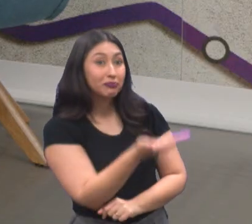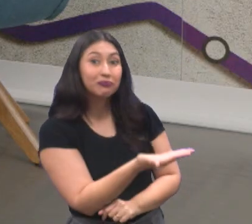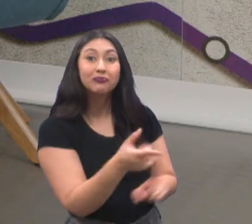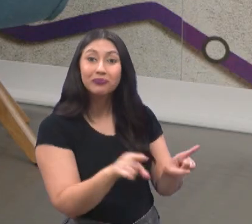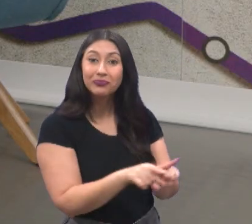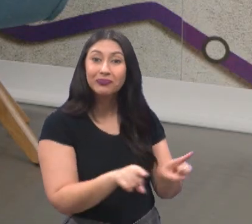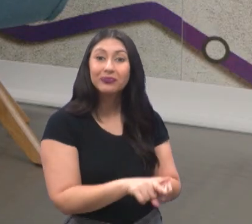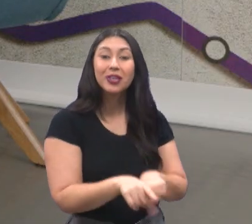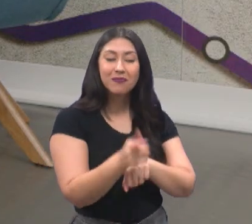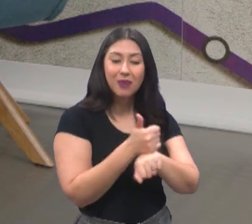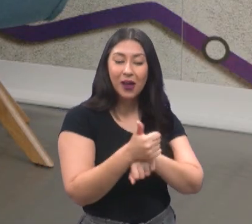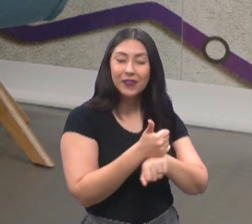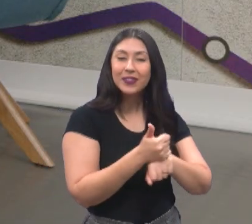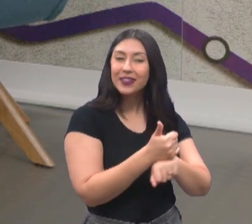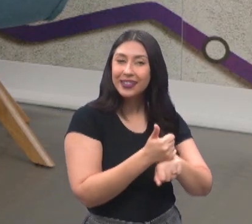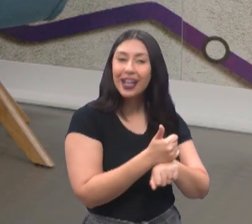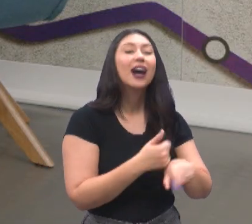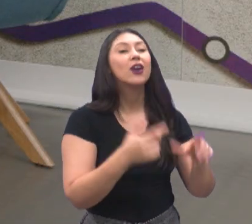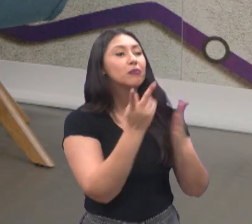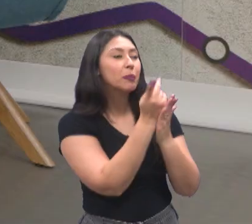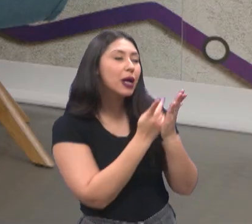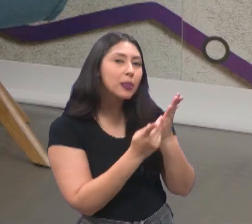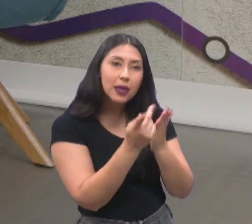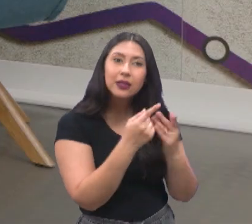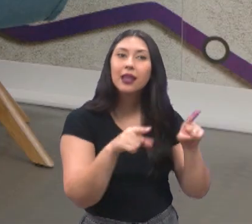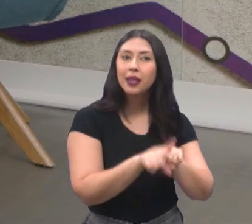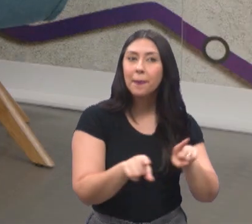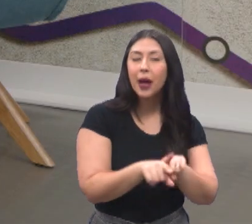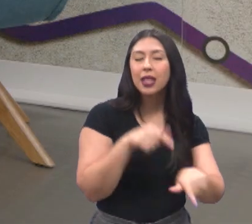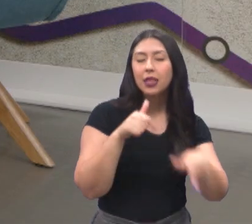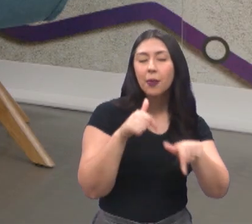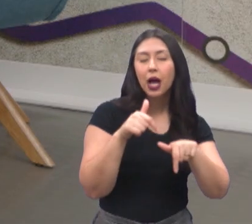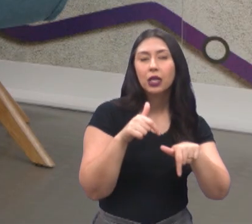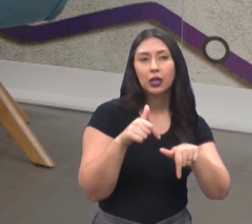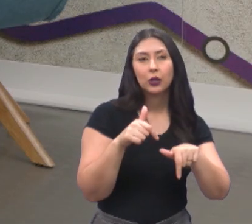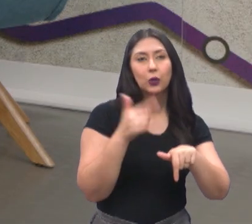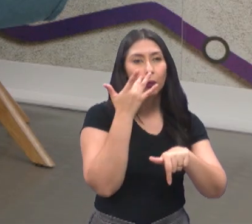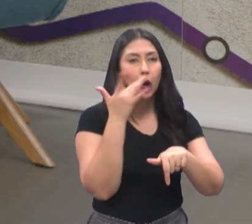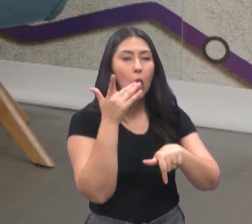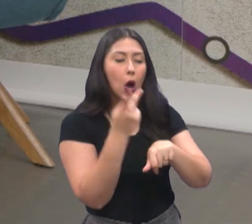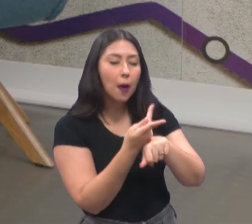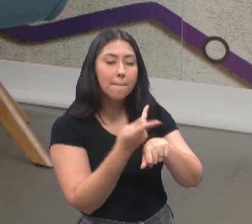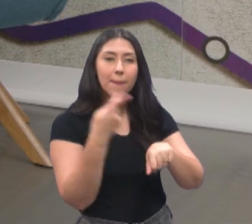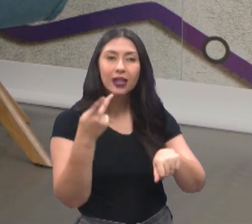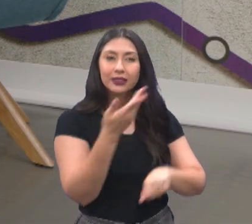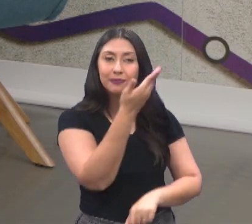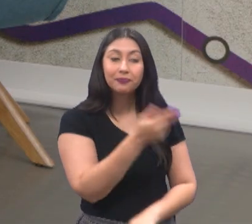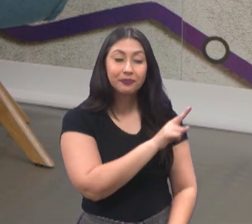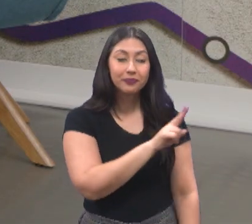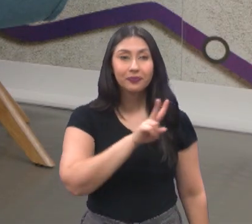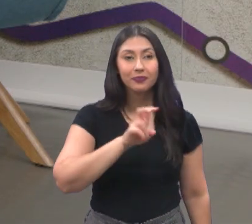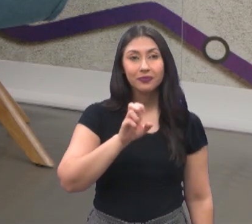Ourives, joalheira, a designer, né, também de joias, Verônica Barreto, que está aqui no estúdio falando dessa